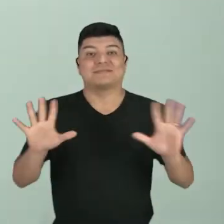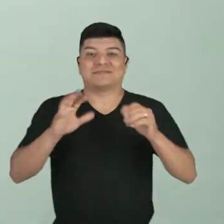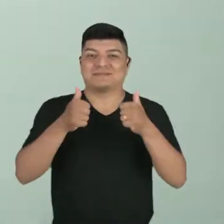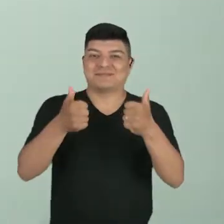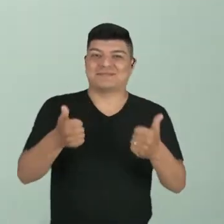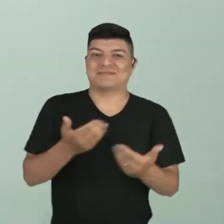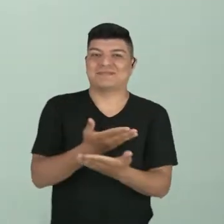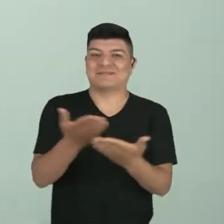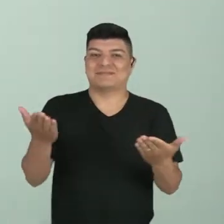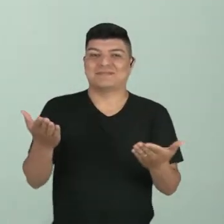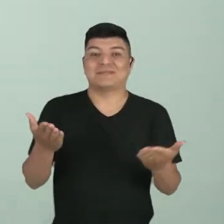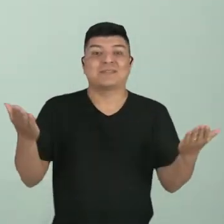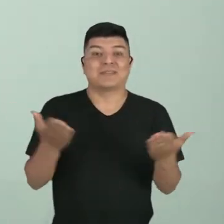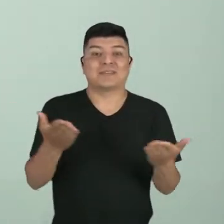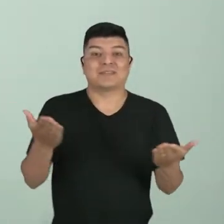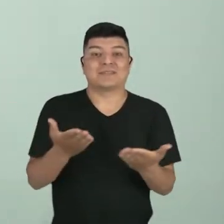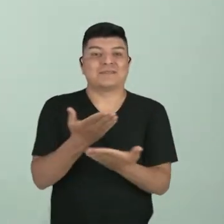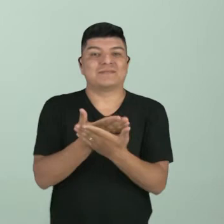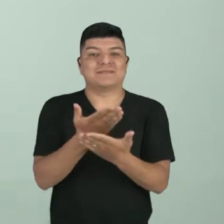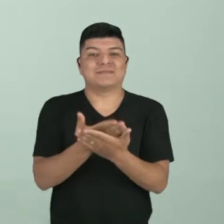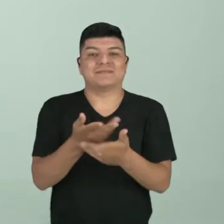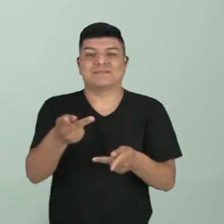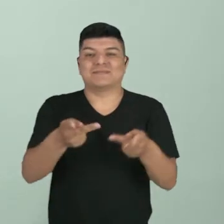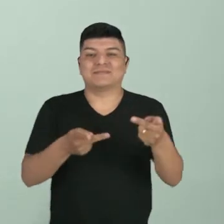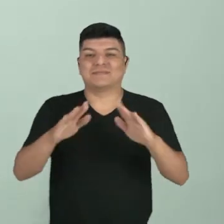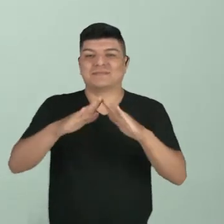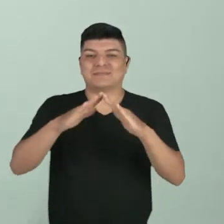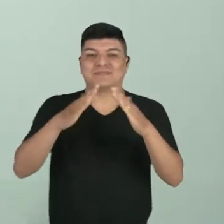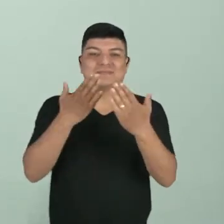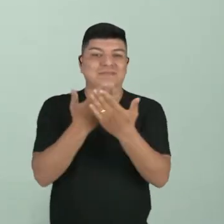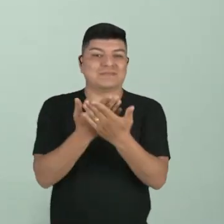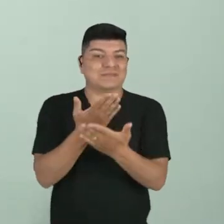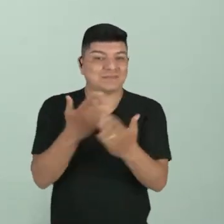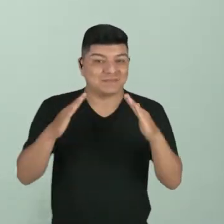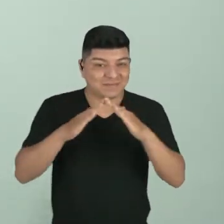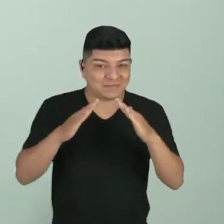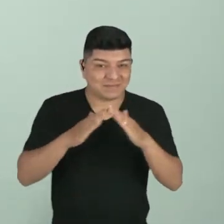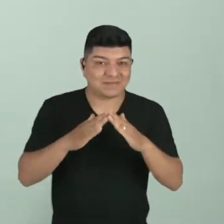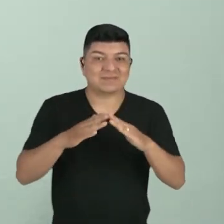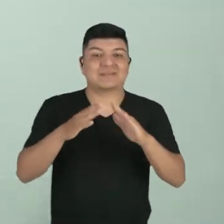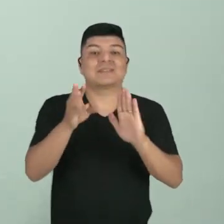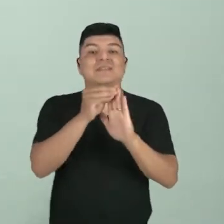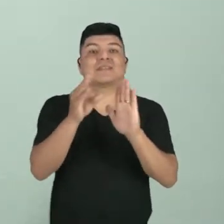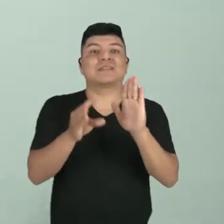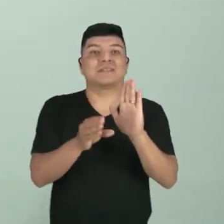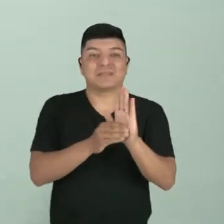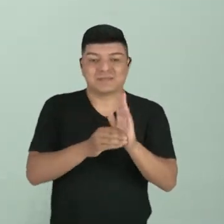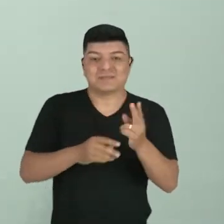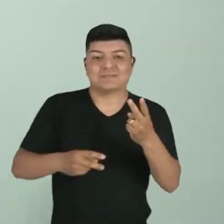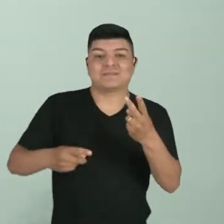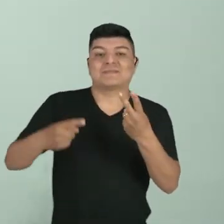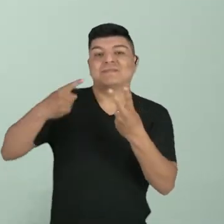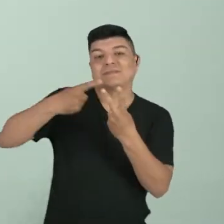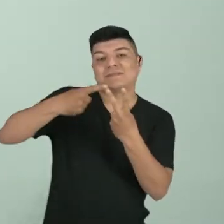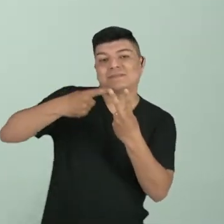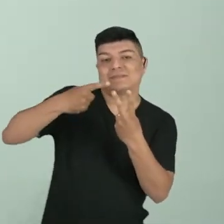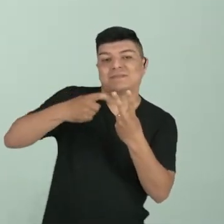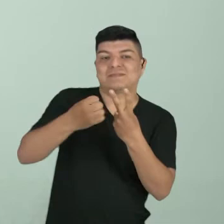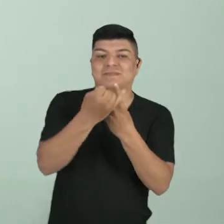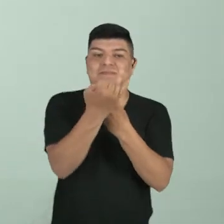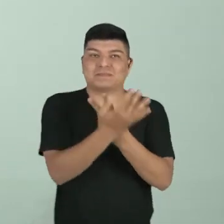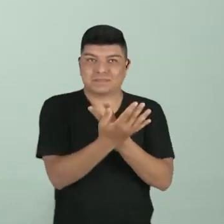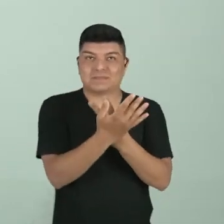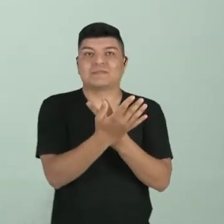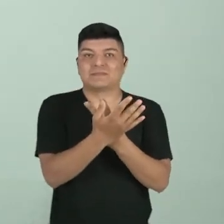Olá, tudo bem com você? Vamos hoje para mais uma aula do projeto Escola em Casa. Hoje nossa aula é o conteúdo de radicais semelhantes e algumas